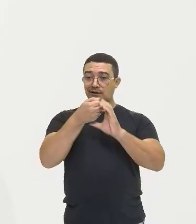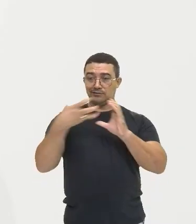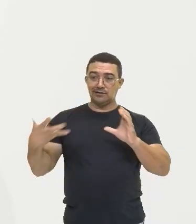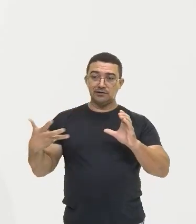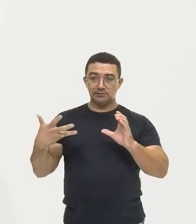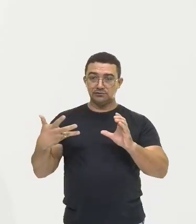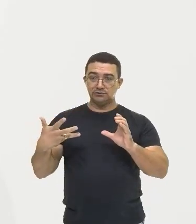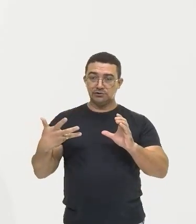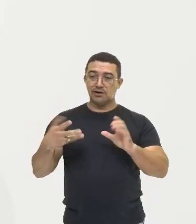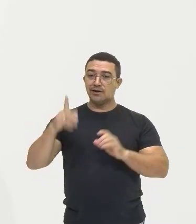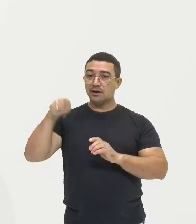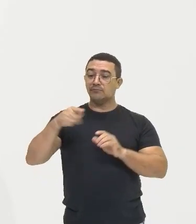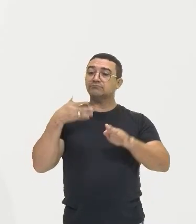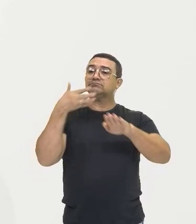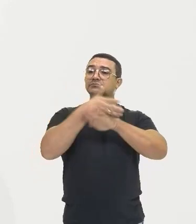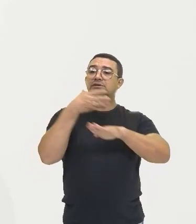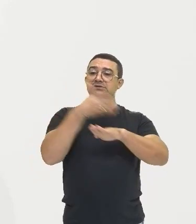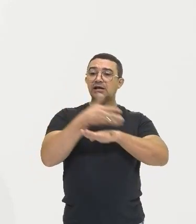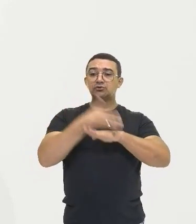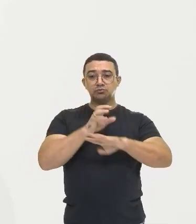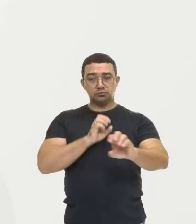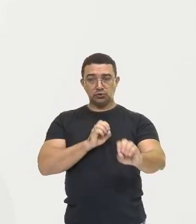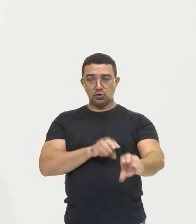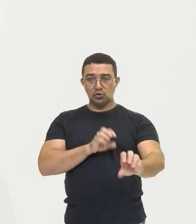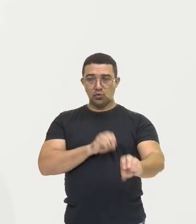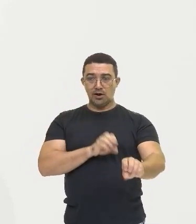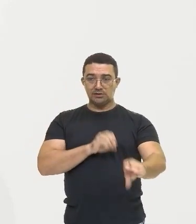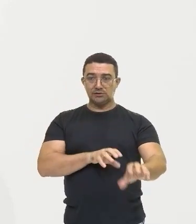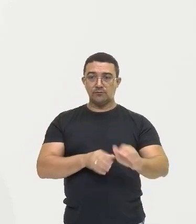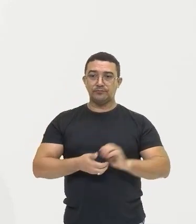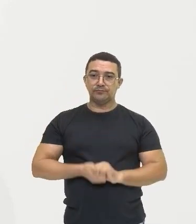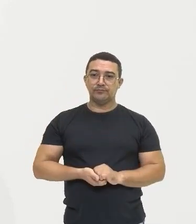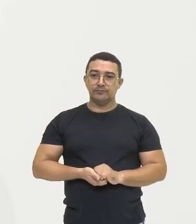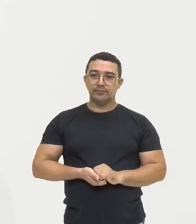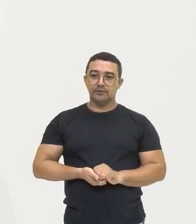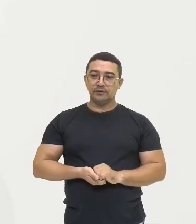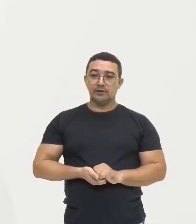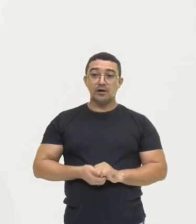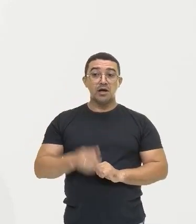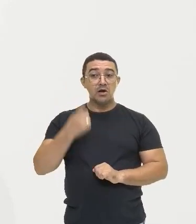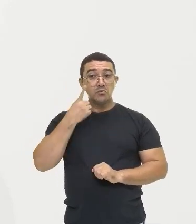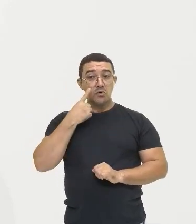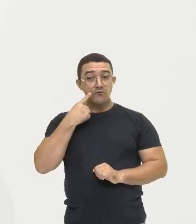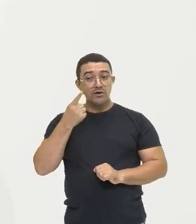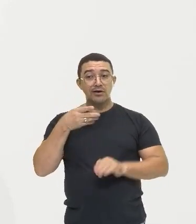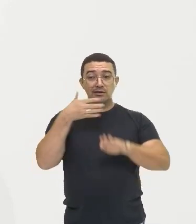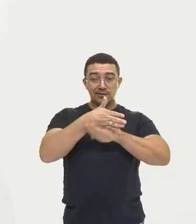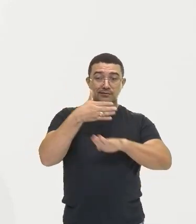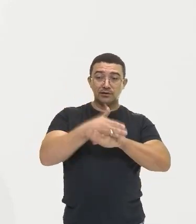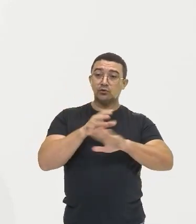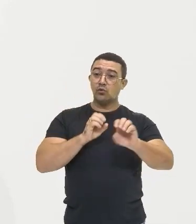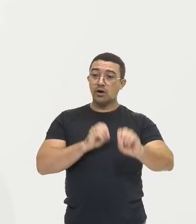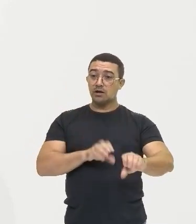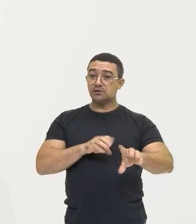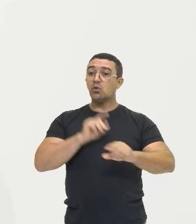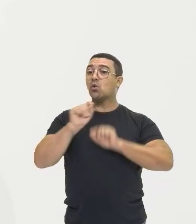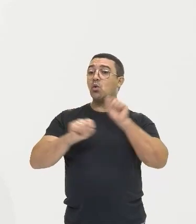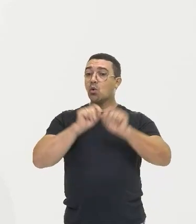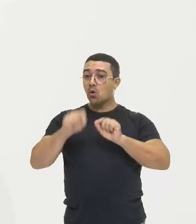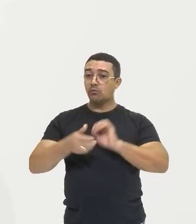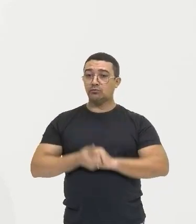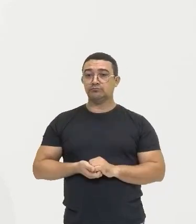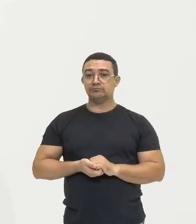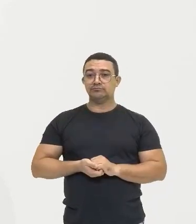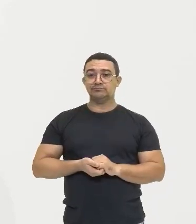são o acesso à educação. E aí a gente vai medir esse acesso à educação, levando em